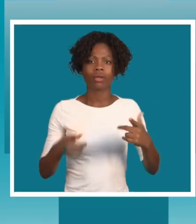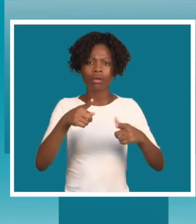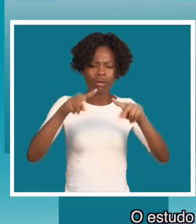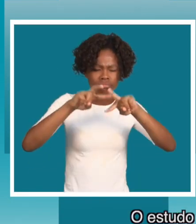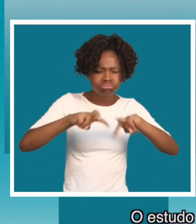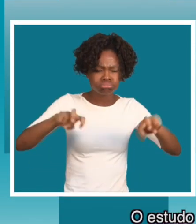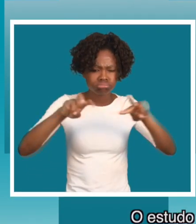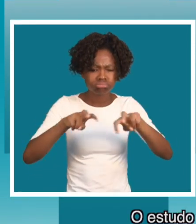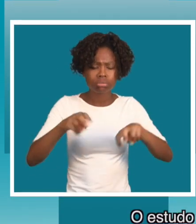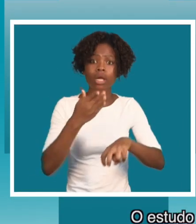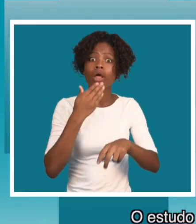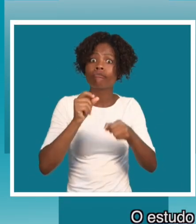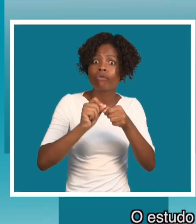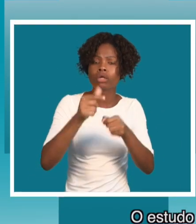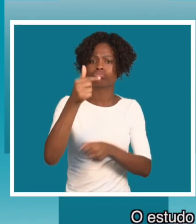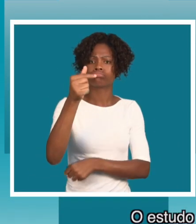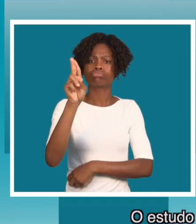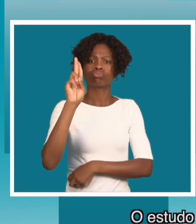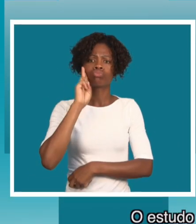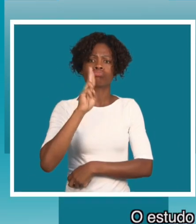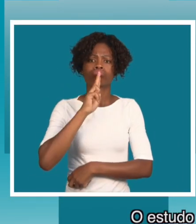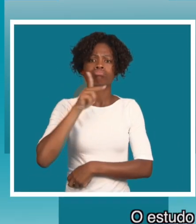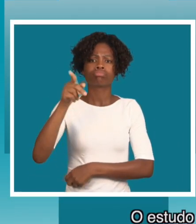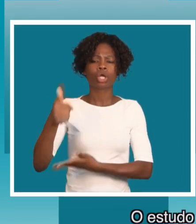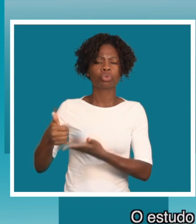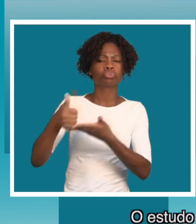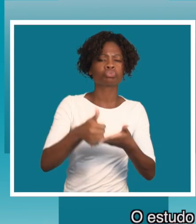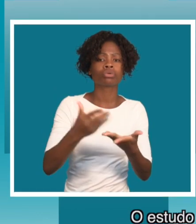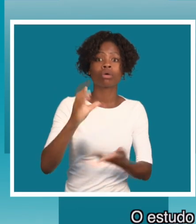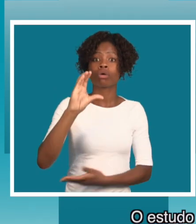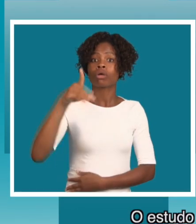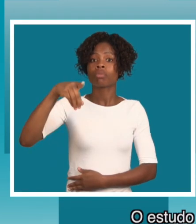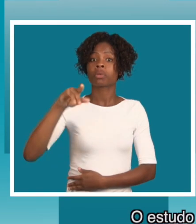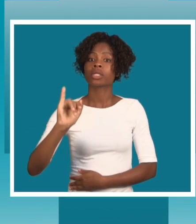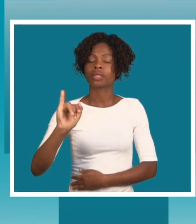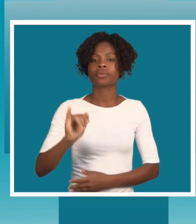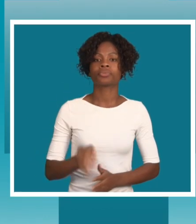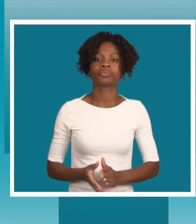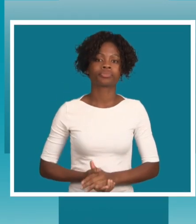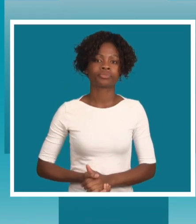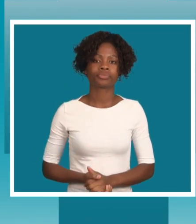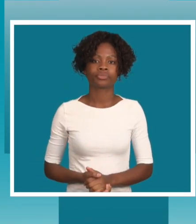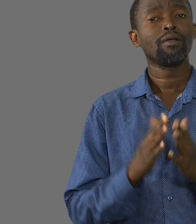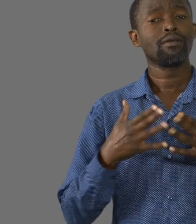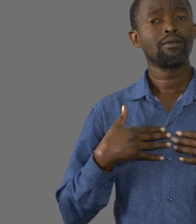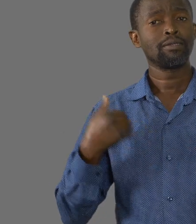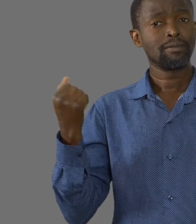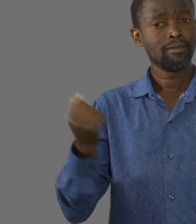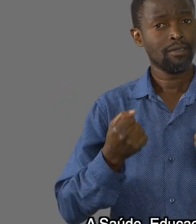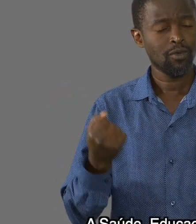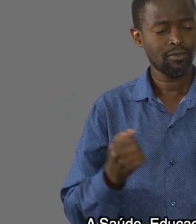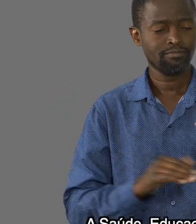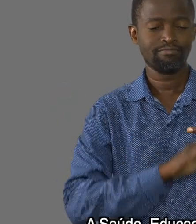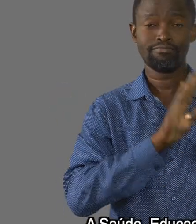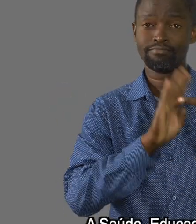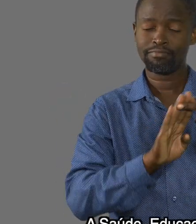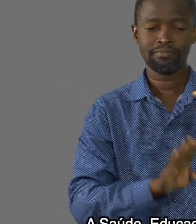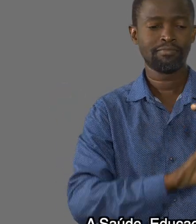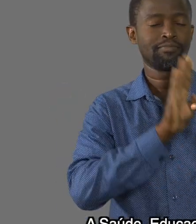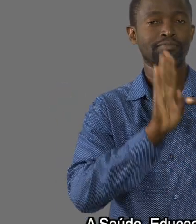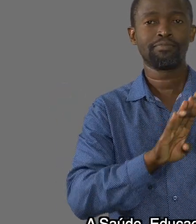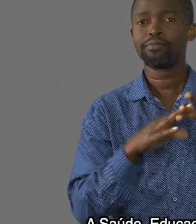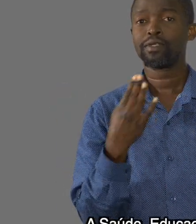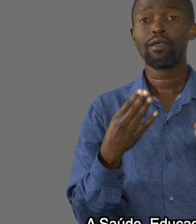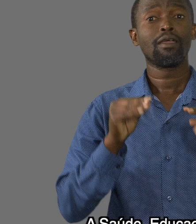ano. O estudo foi realizado pela TV Surdo, com suporte da Contraparte Internacional. A saúde,